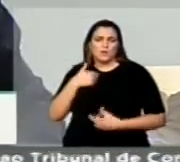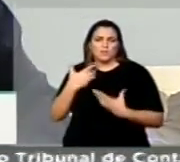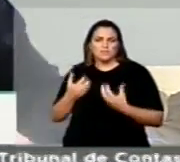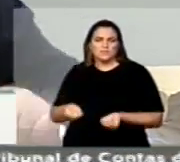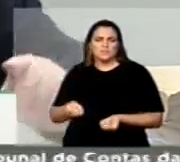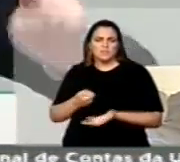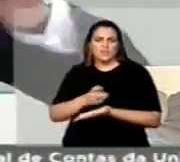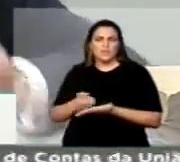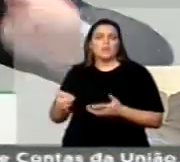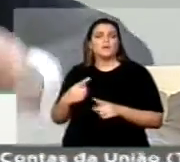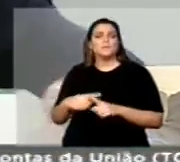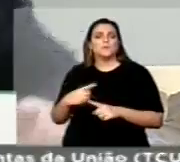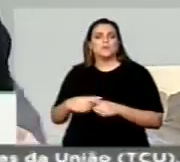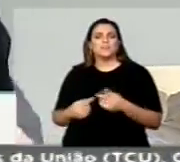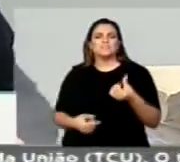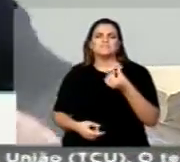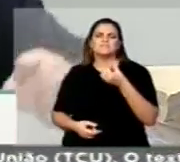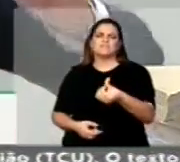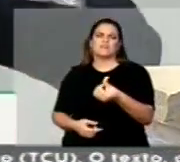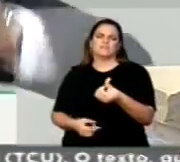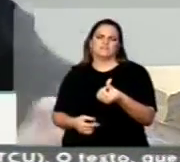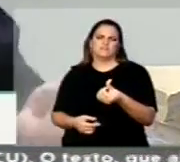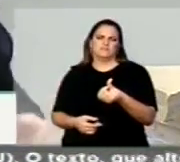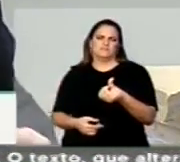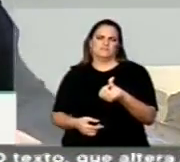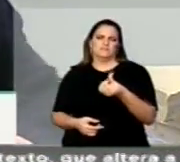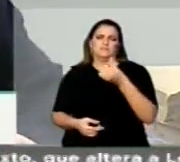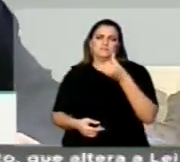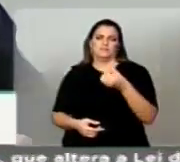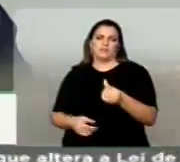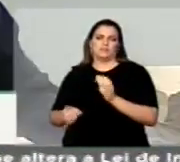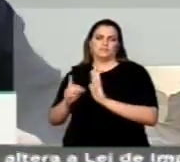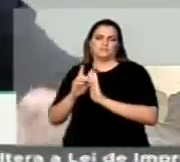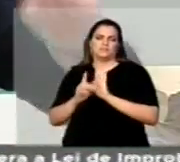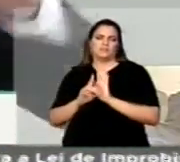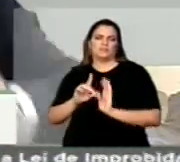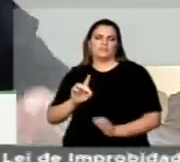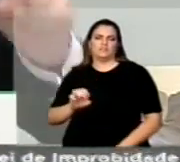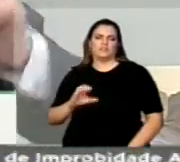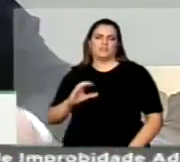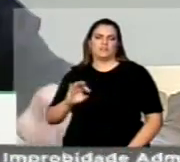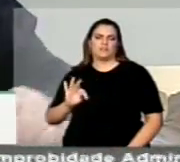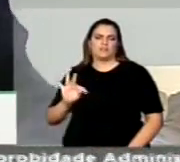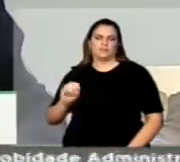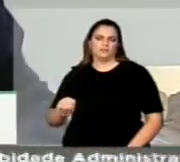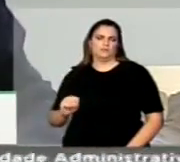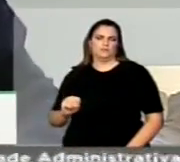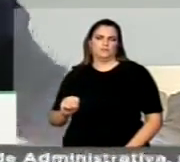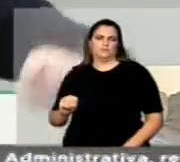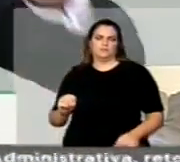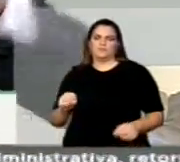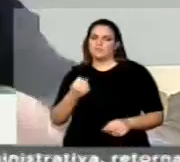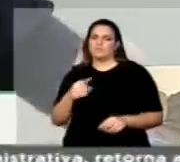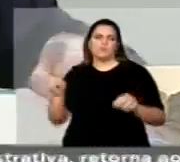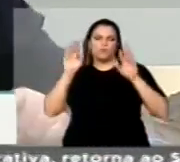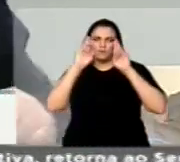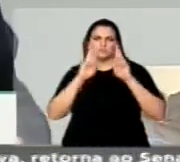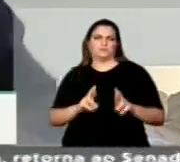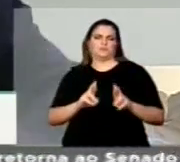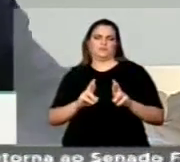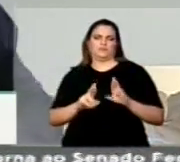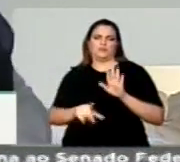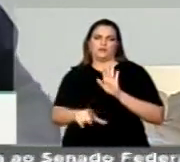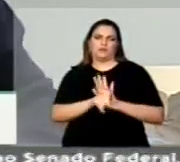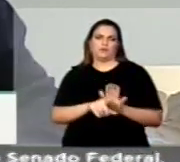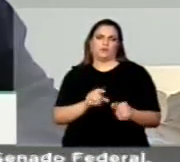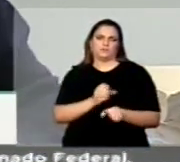dezembro de 2015, pelos 6 decretos que foram editados no ano de 2015, em desrespeito à lei orçamentária, depois que havia